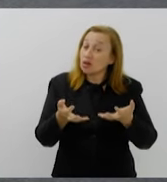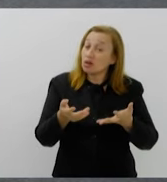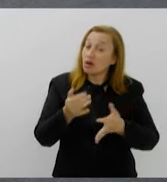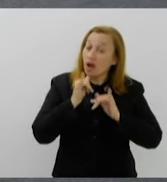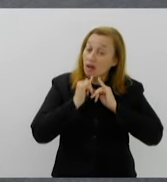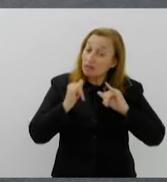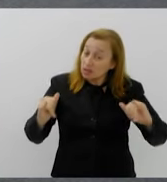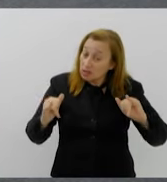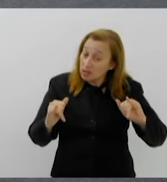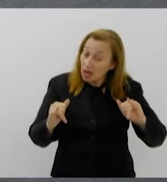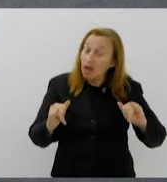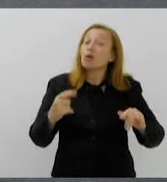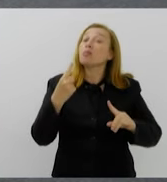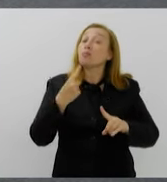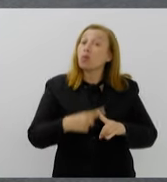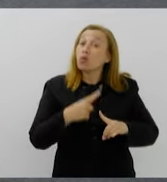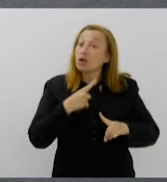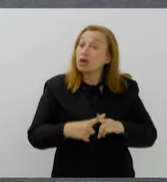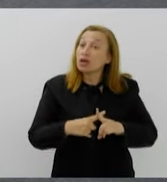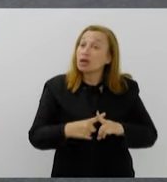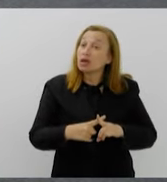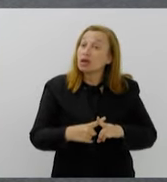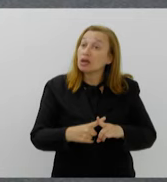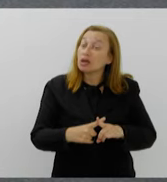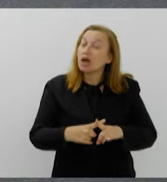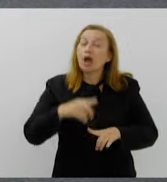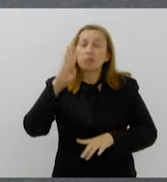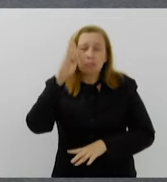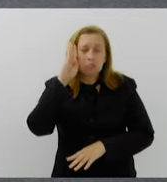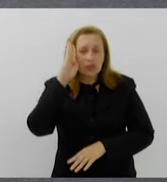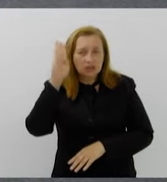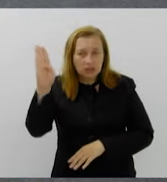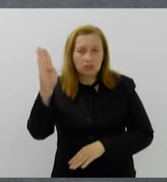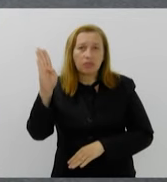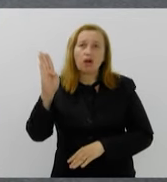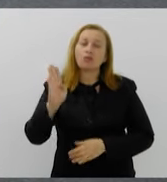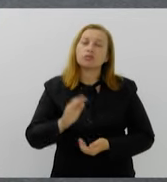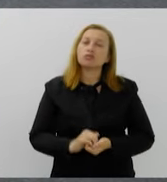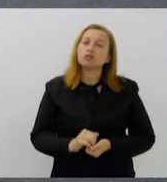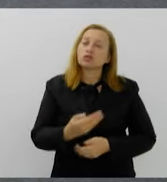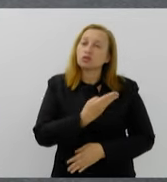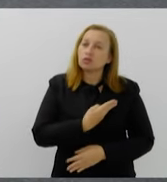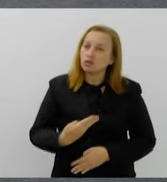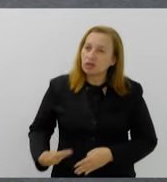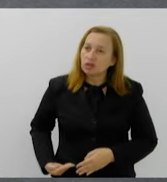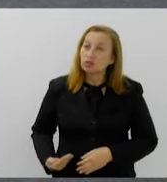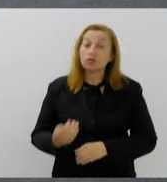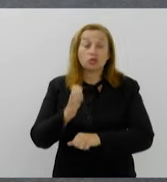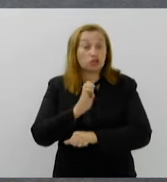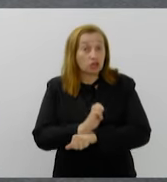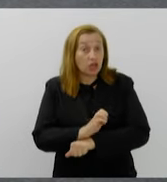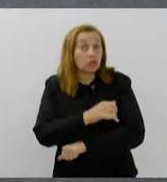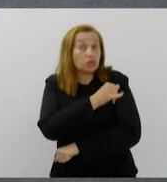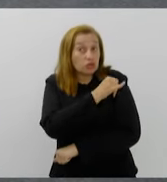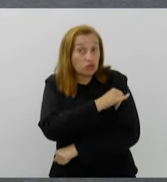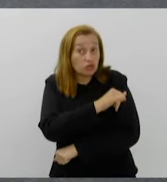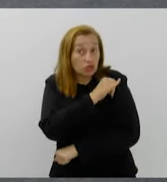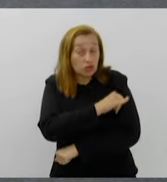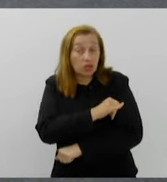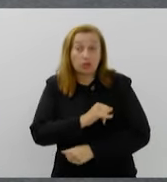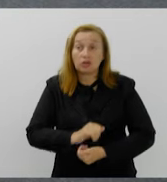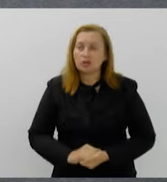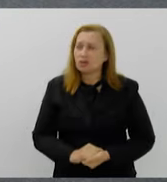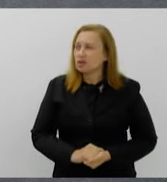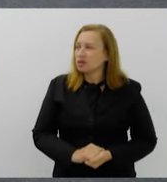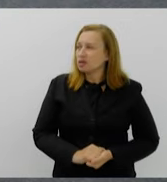público porque é fundamental que o governador do Estado do Rio de Janeiro